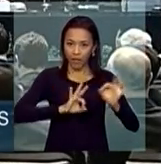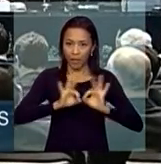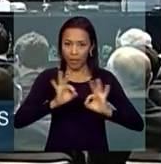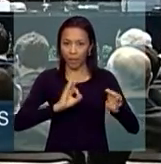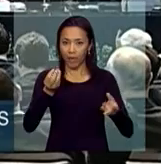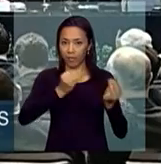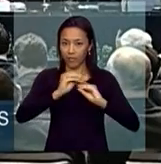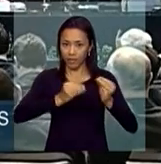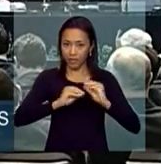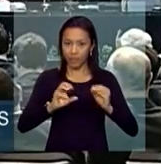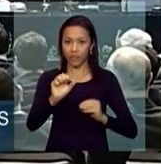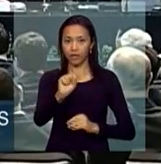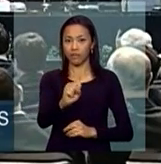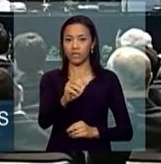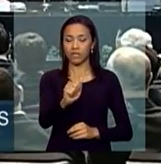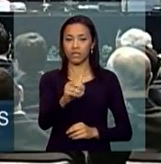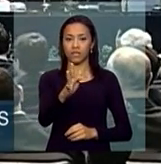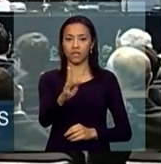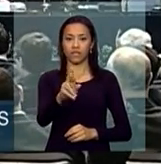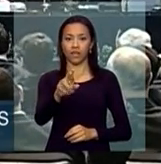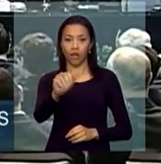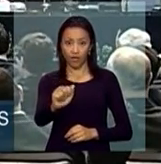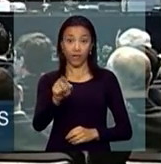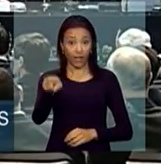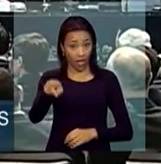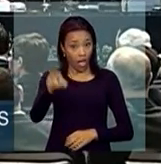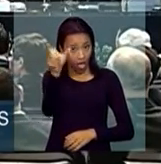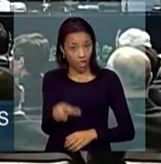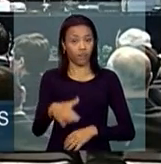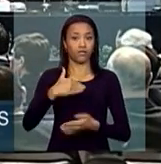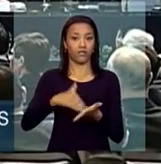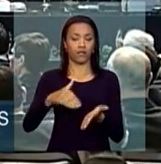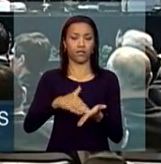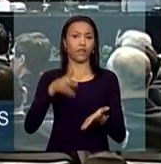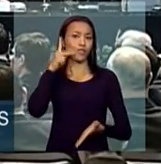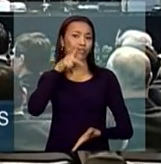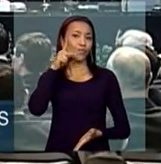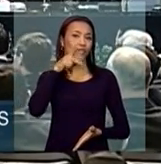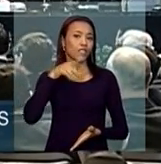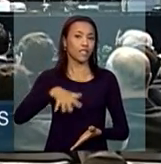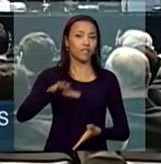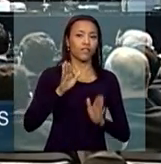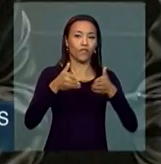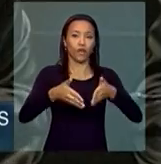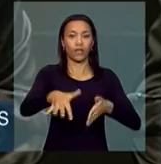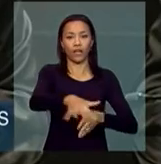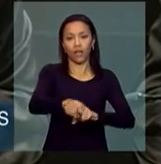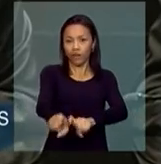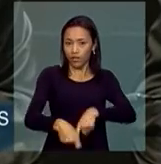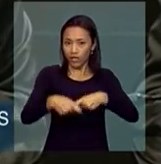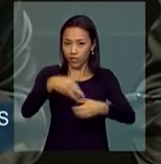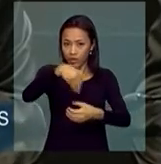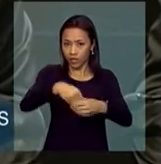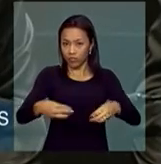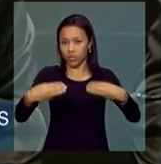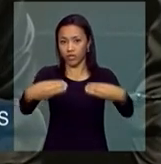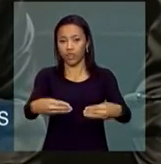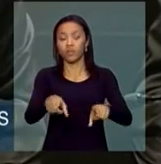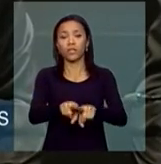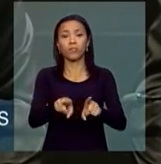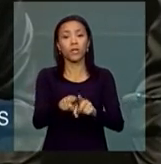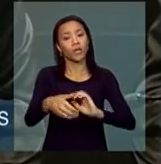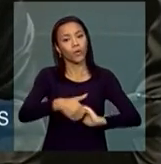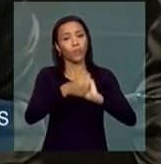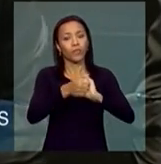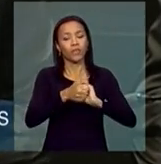safra, representando aqui o Ministério da Agricultura, ele que é secretário de Política Agrícola no Ministério. Cumprimentar aqui